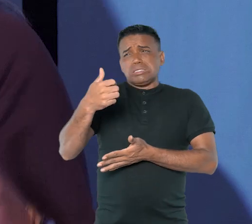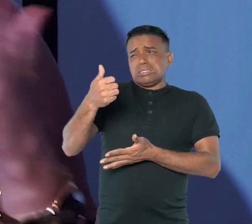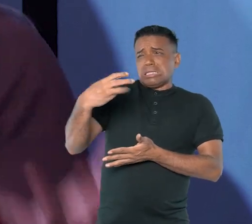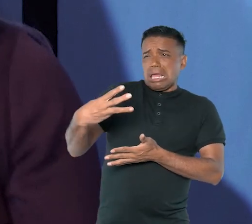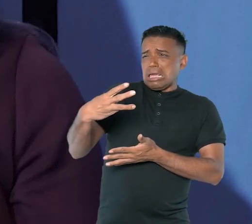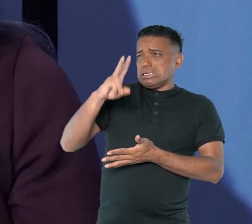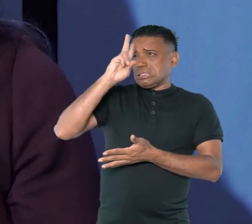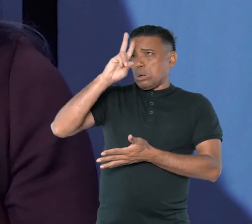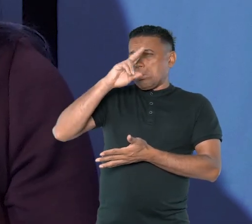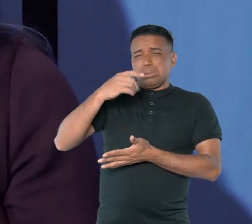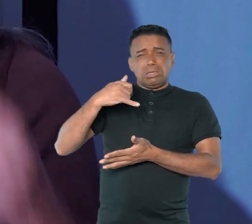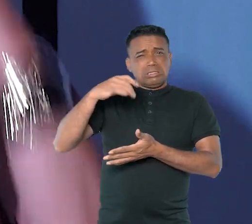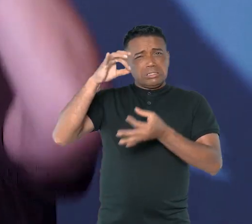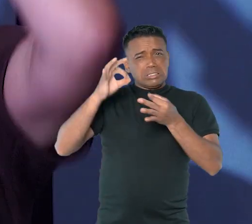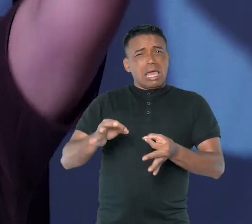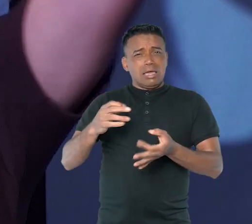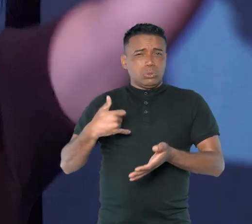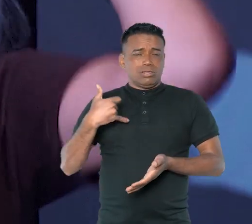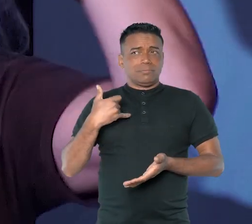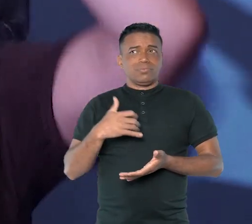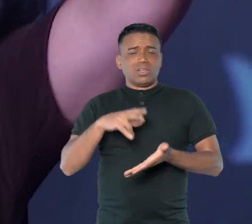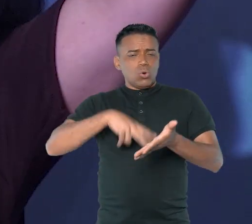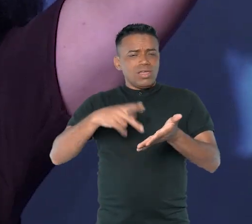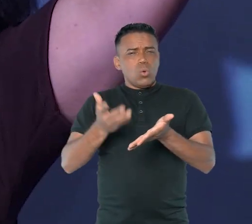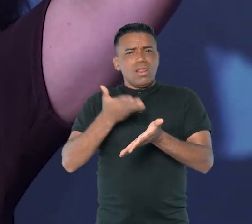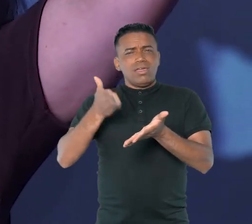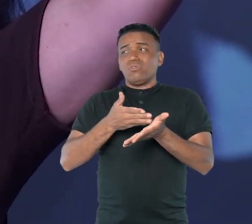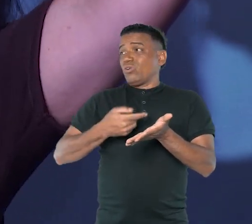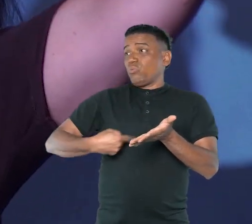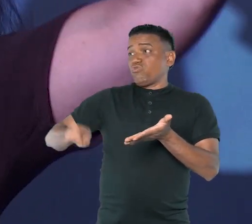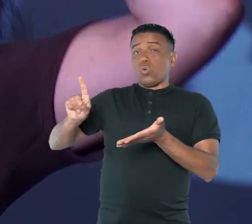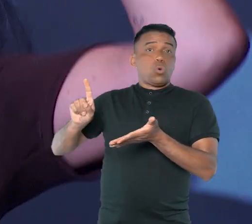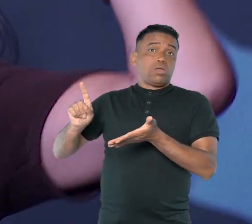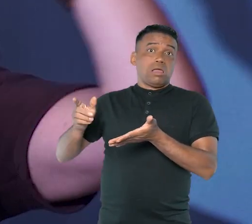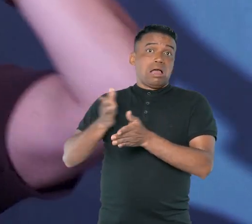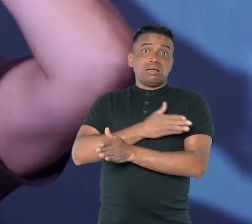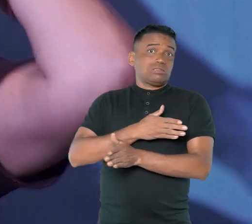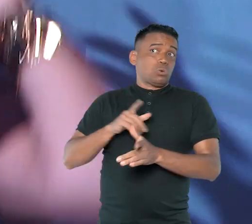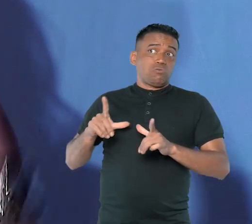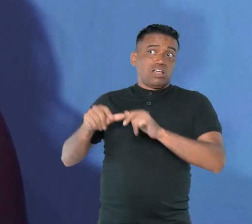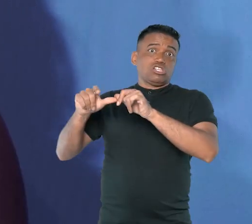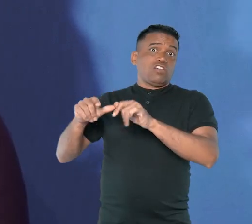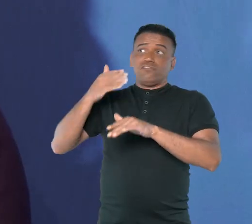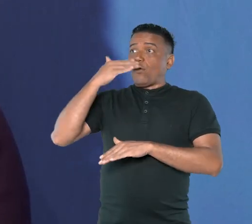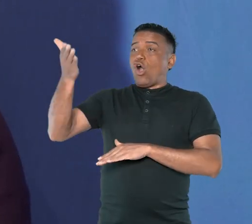eu nunca tinha saído do Brasil, né? Viajava-se muito menos naquela época, inclusive, eu acho, né?